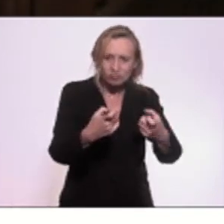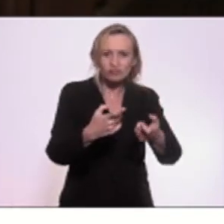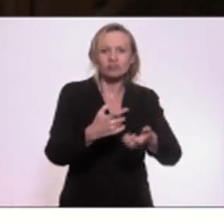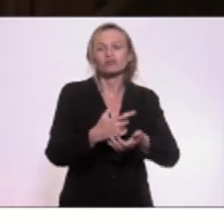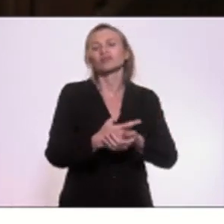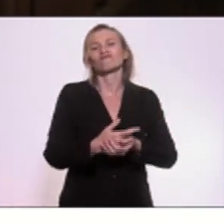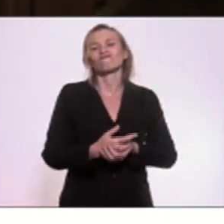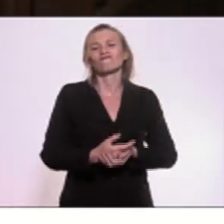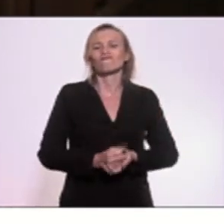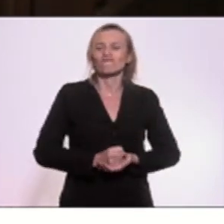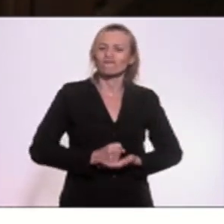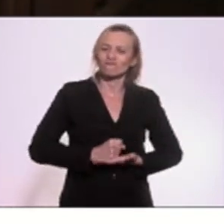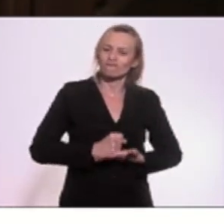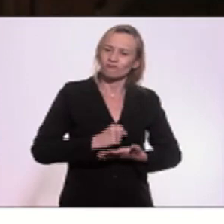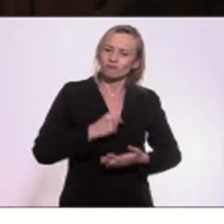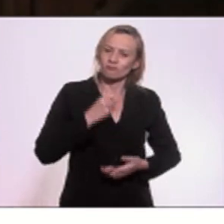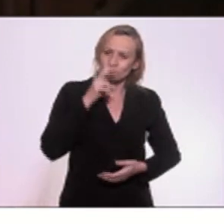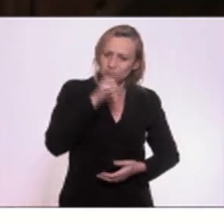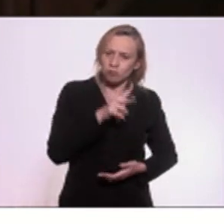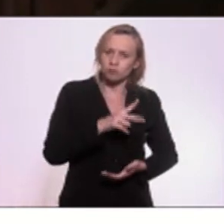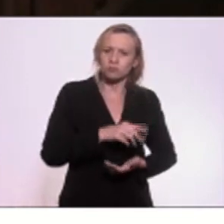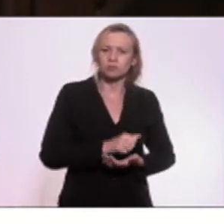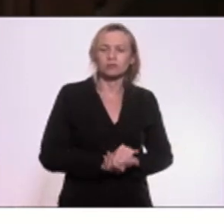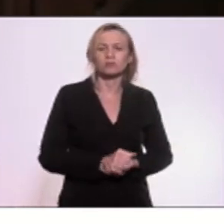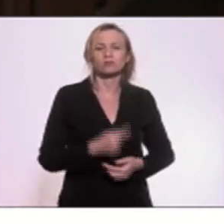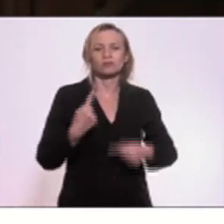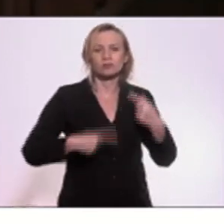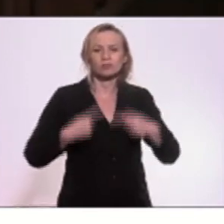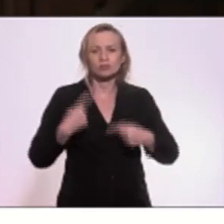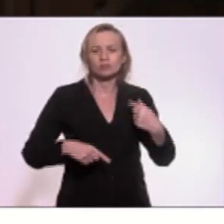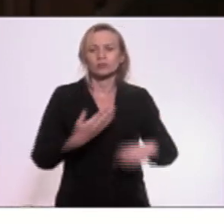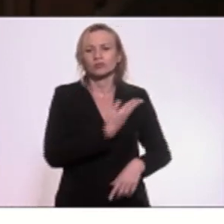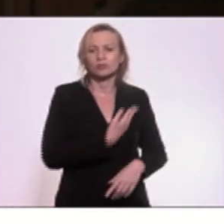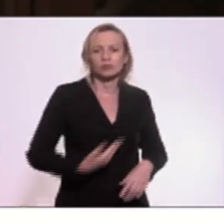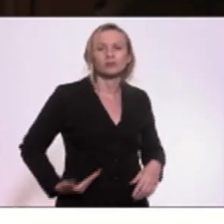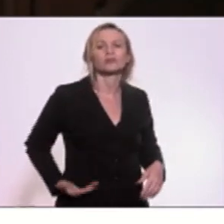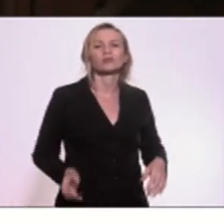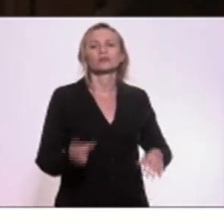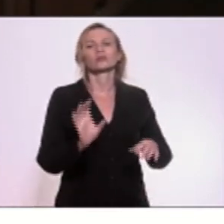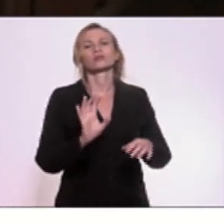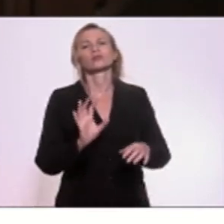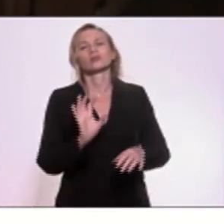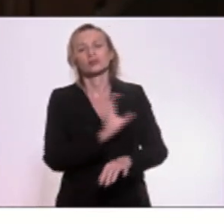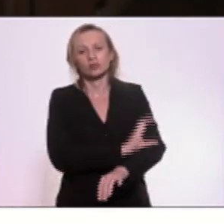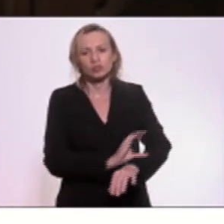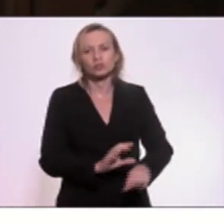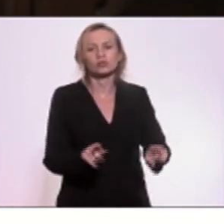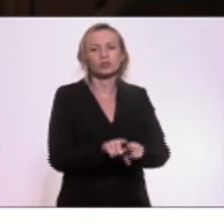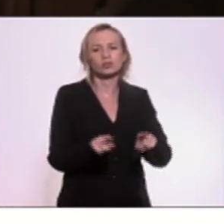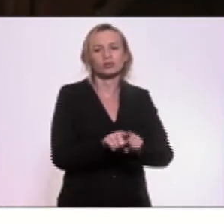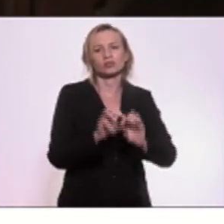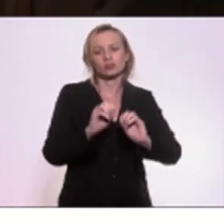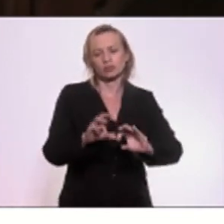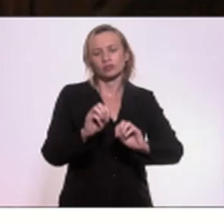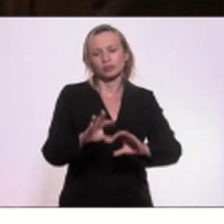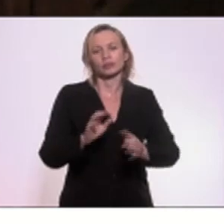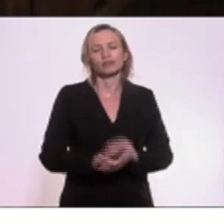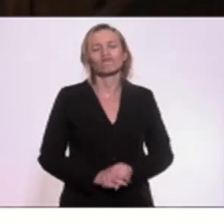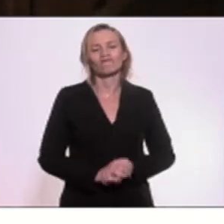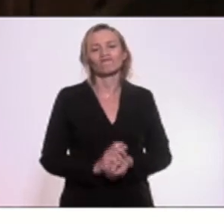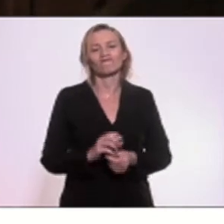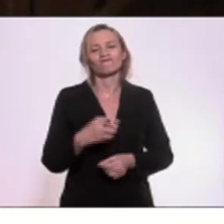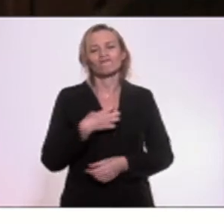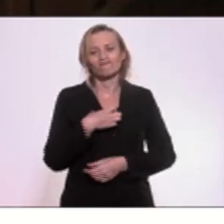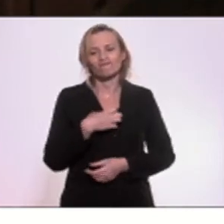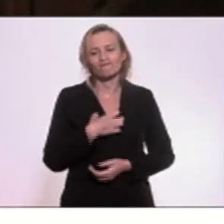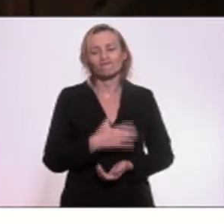muita intensidade, né, a política pública da cultura e a política pública da educação. Neste sentido,